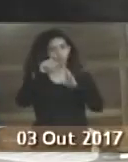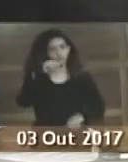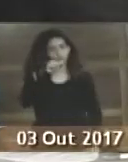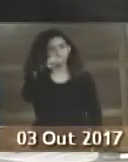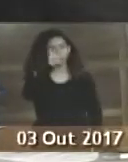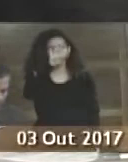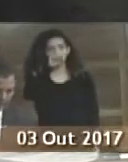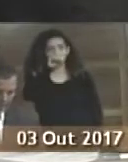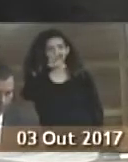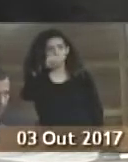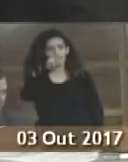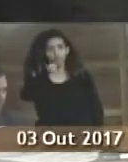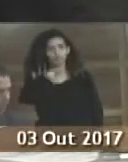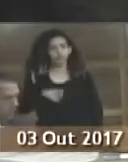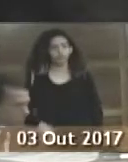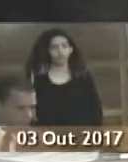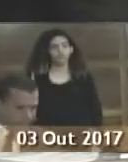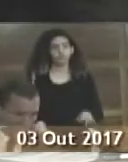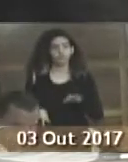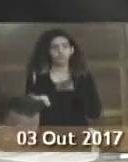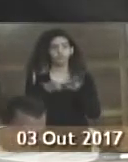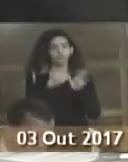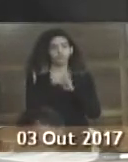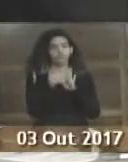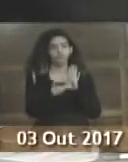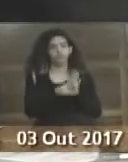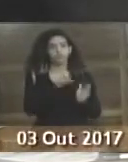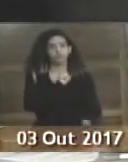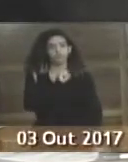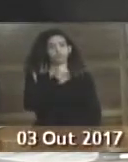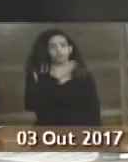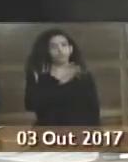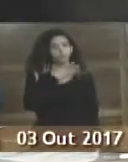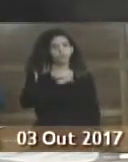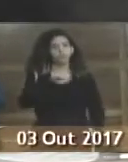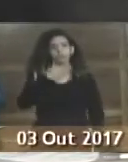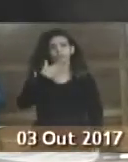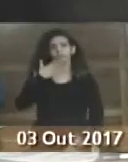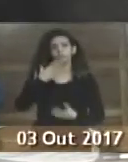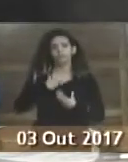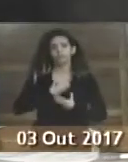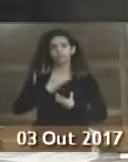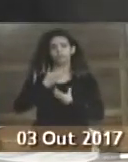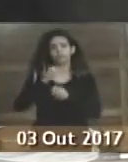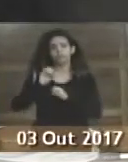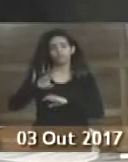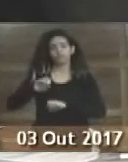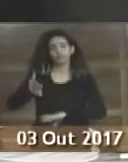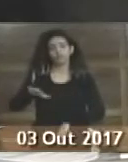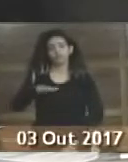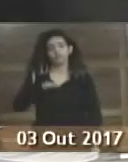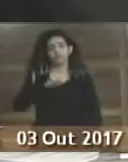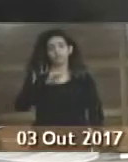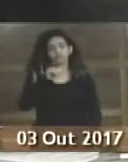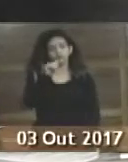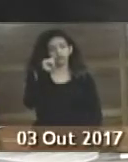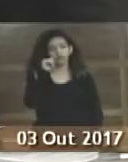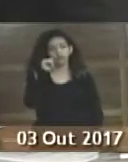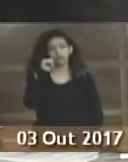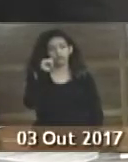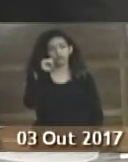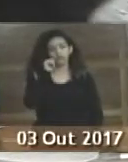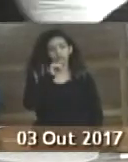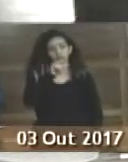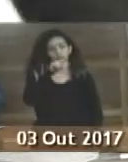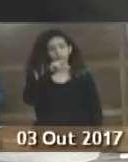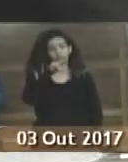AFOCAR. Projeto de decreto legislativo número 49/17, concedendo a medalha de mérito educacional ao professor Júlio César Laranjeira, à ilustríssima